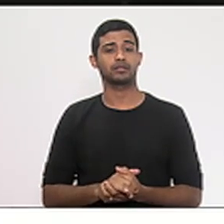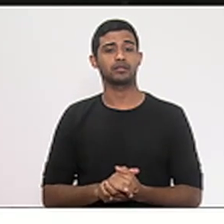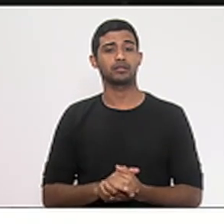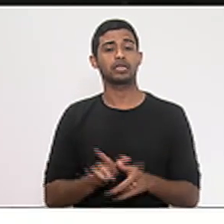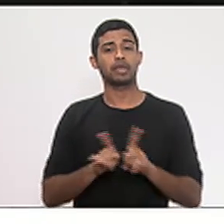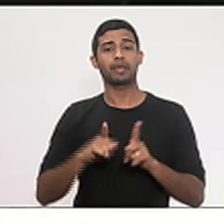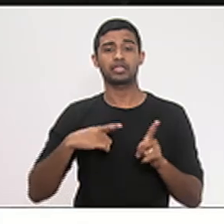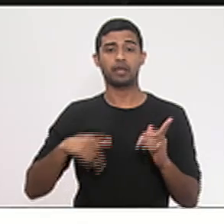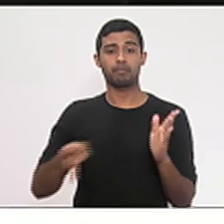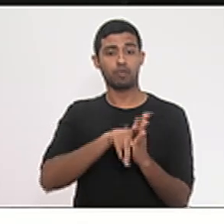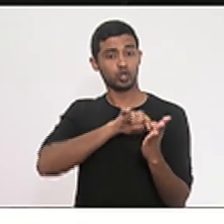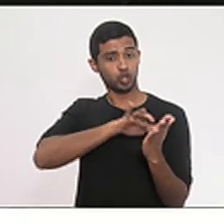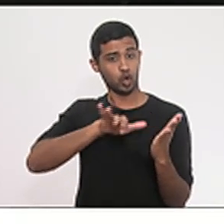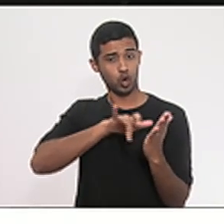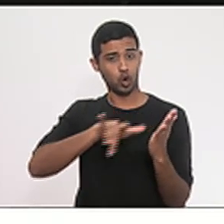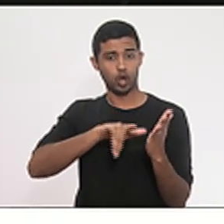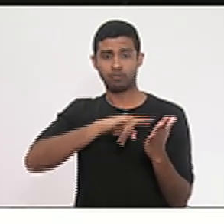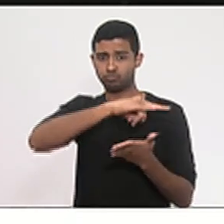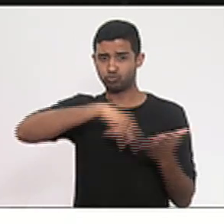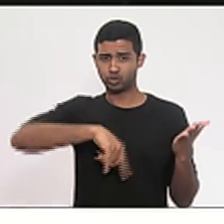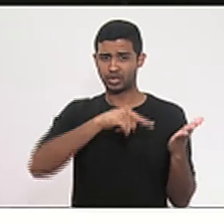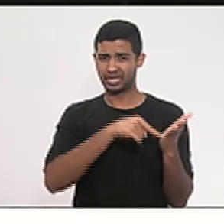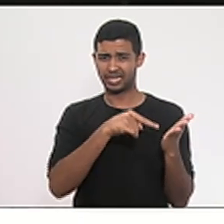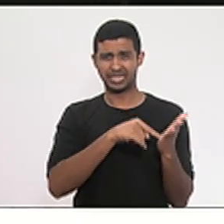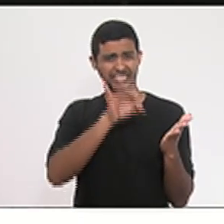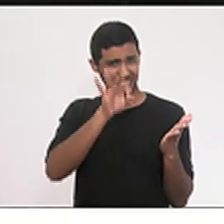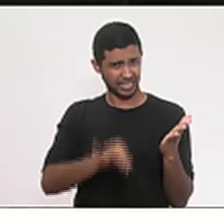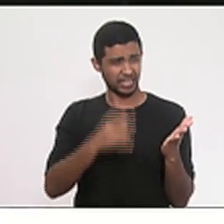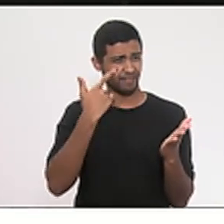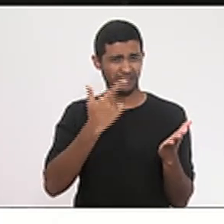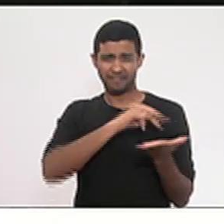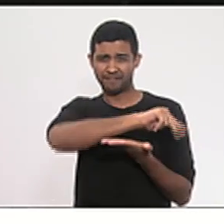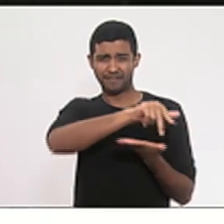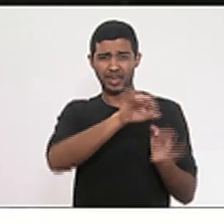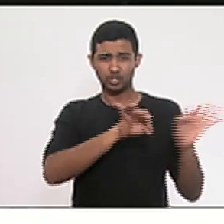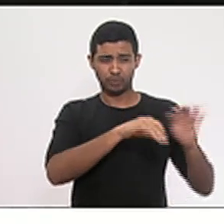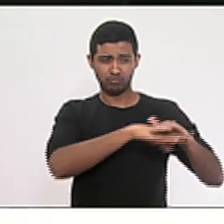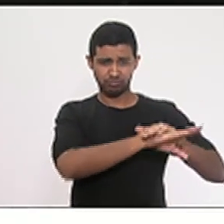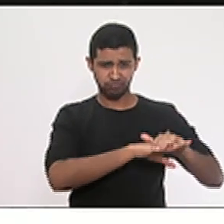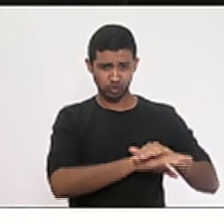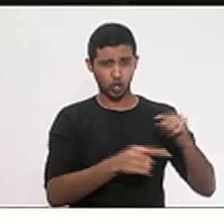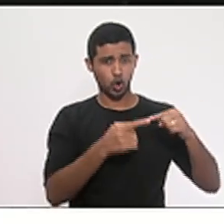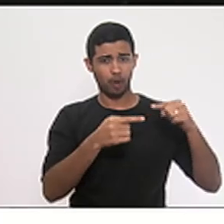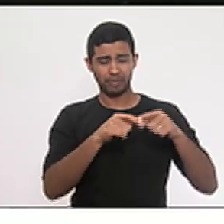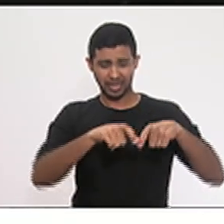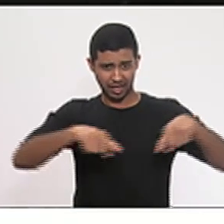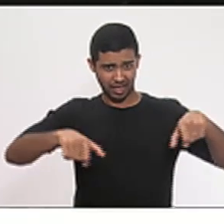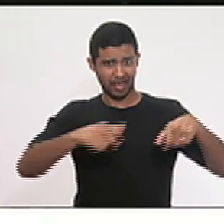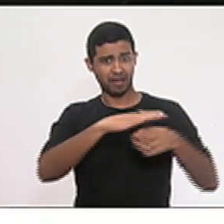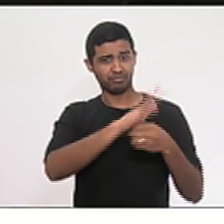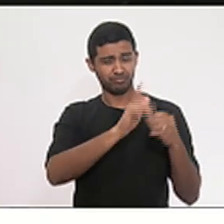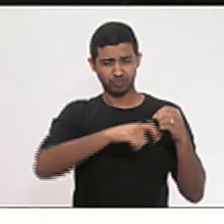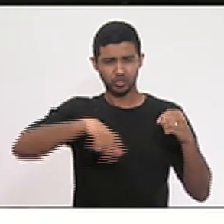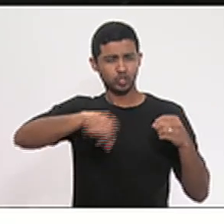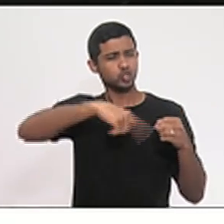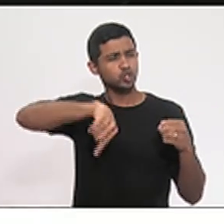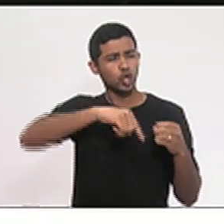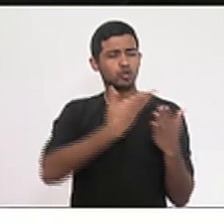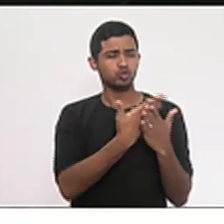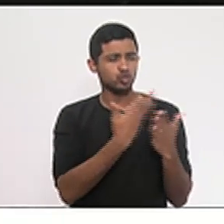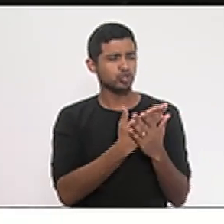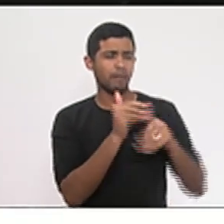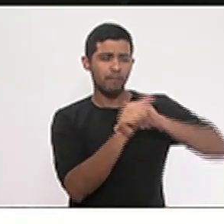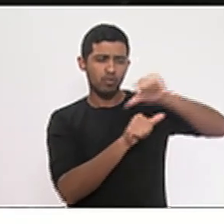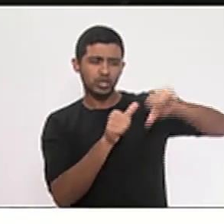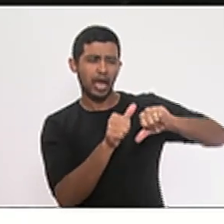protocolamos um ofício para desarquivar todos os projetos ligados ao saneamento, e nós vamos estudá-los, adequá-los